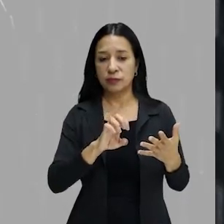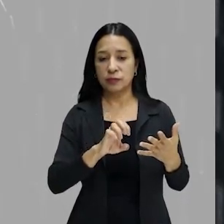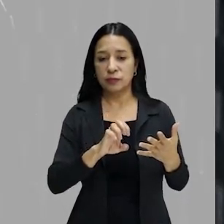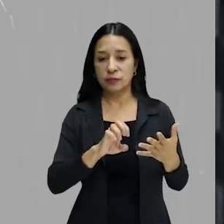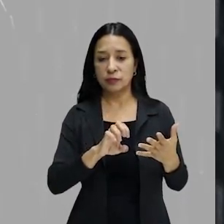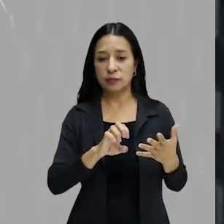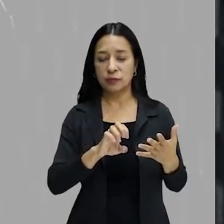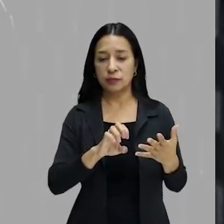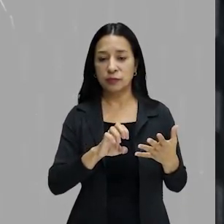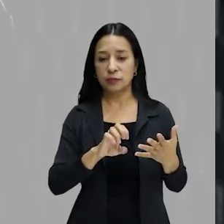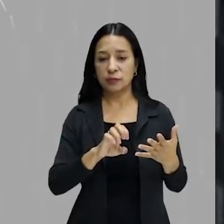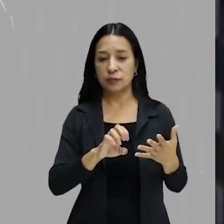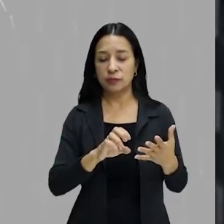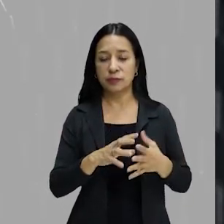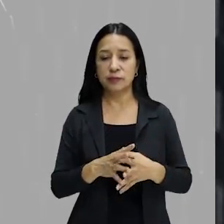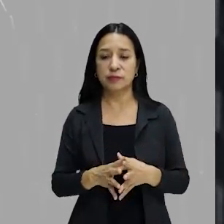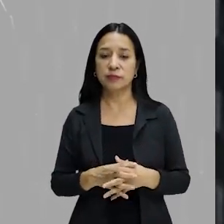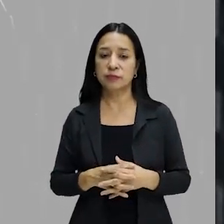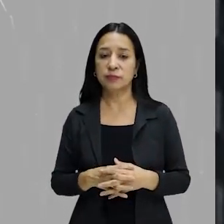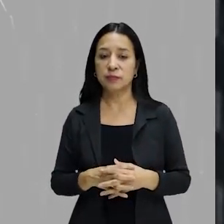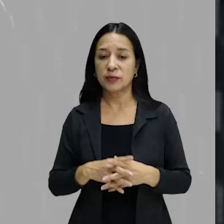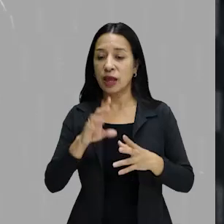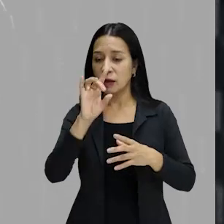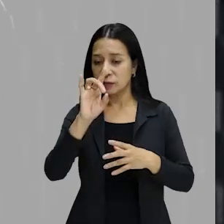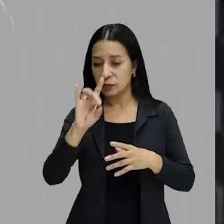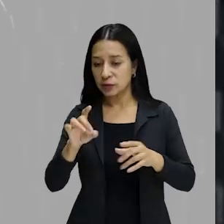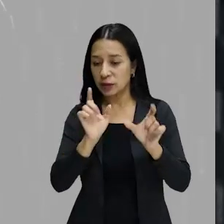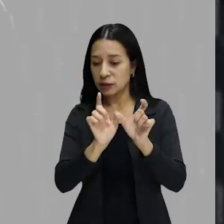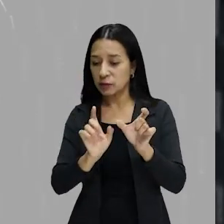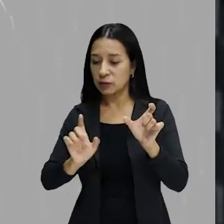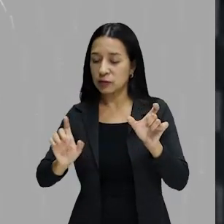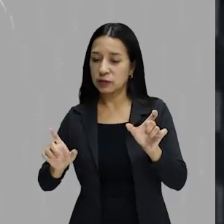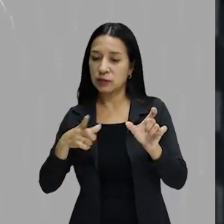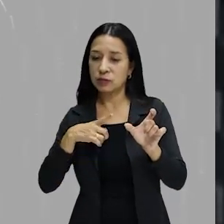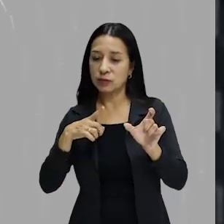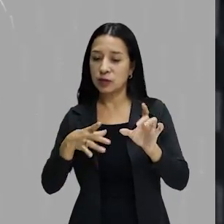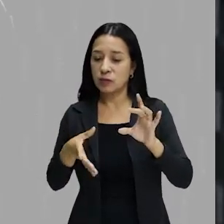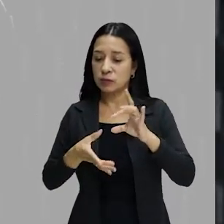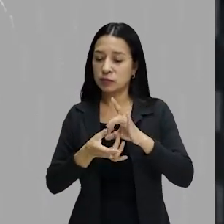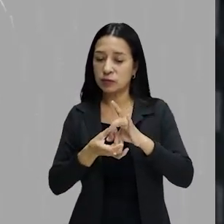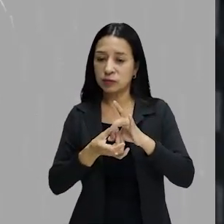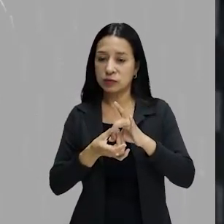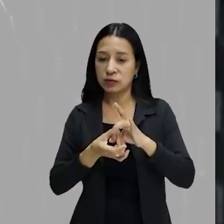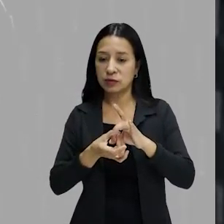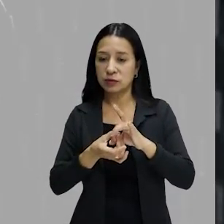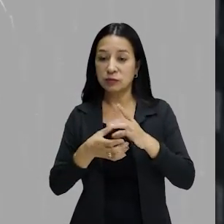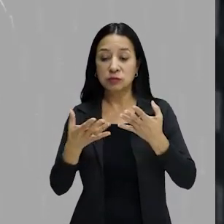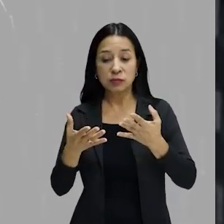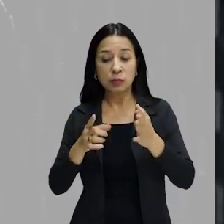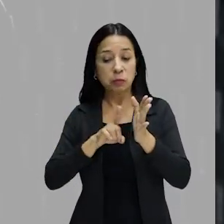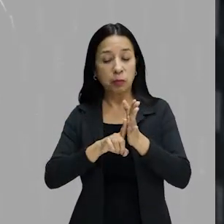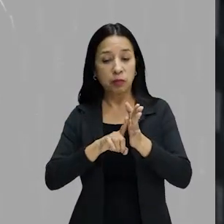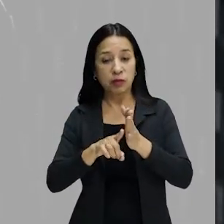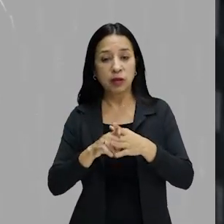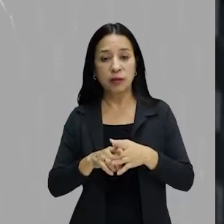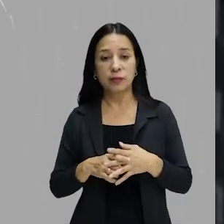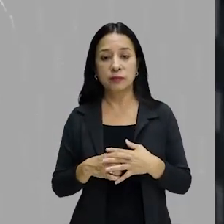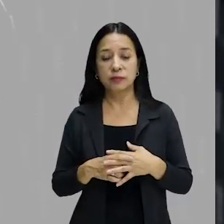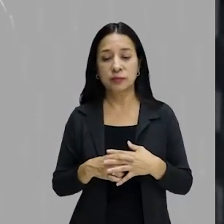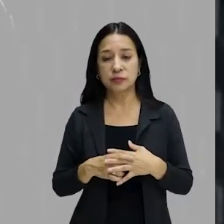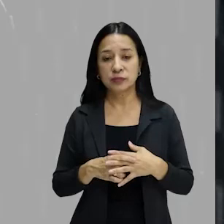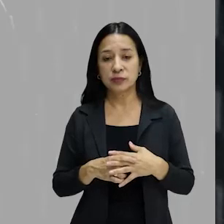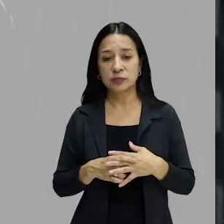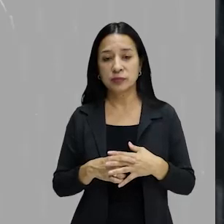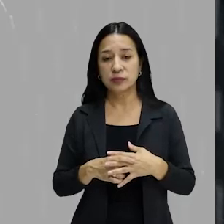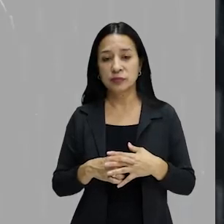vestia conforme dita a moda. Então, cada oração aqui tem uma subordinada. Vamos identificar primeiro? Quanto mais,